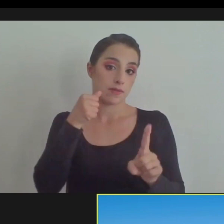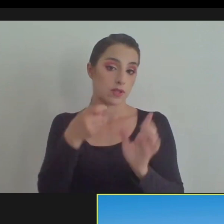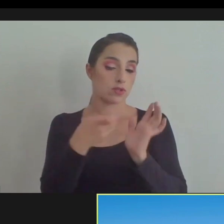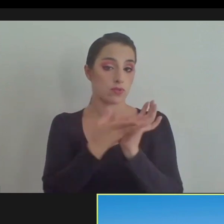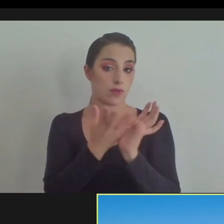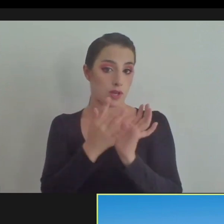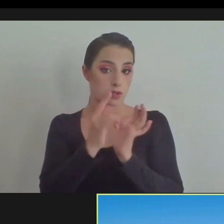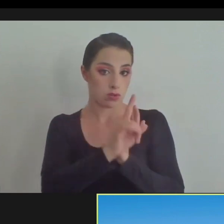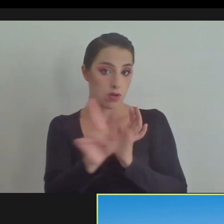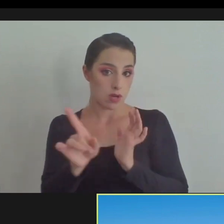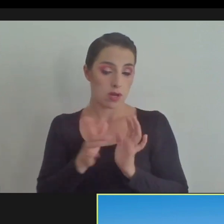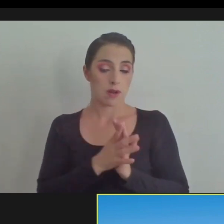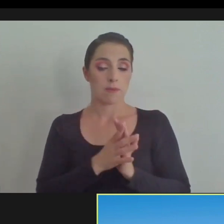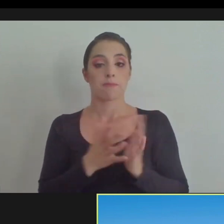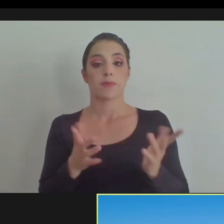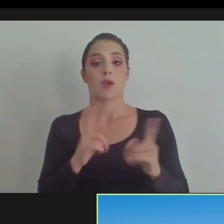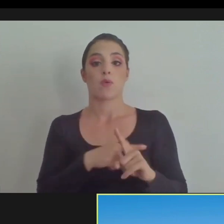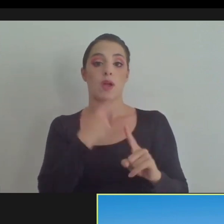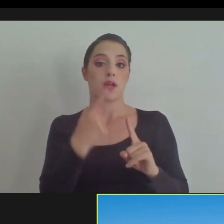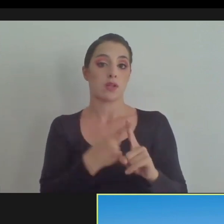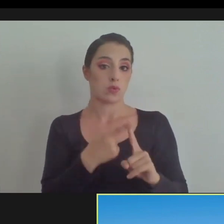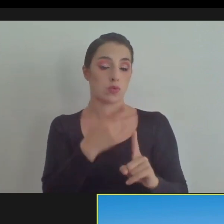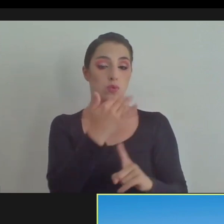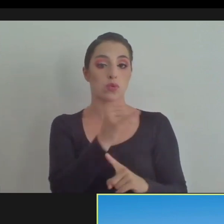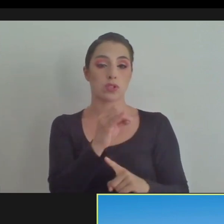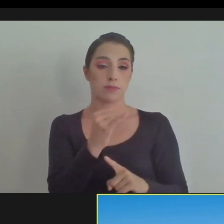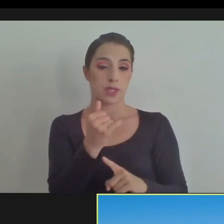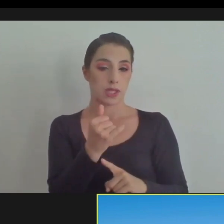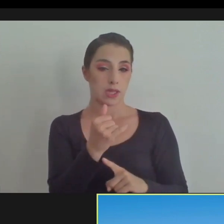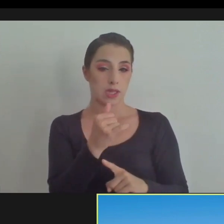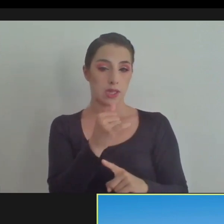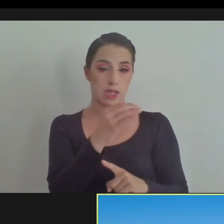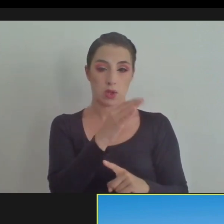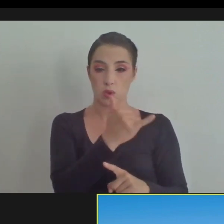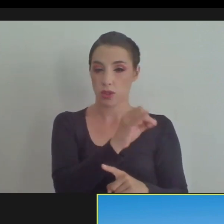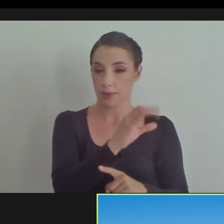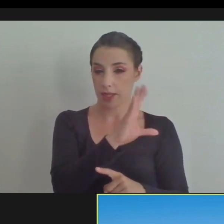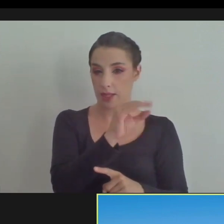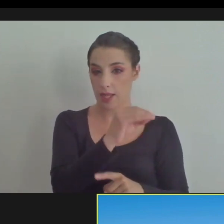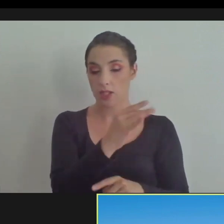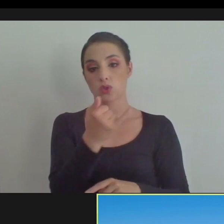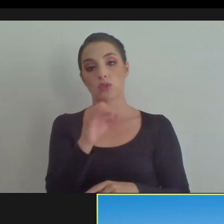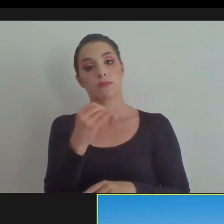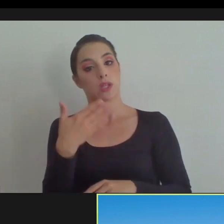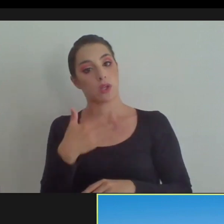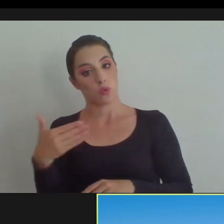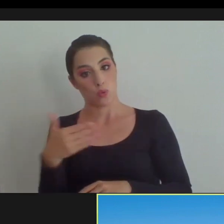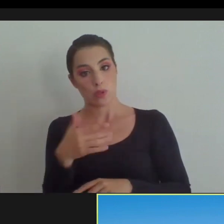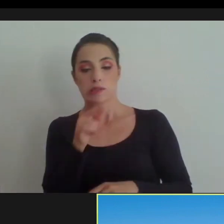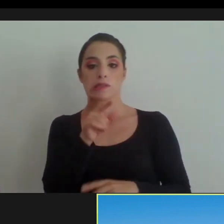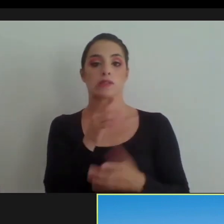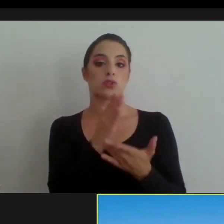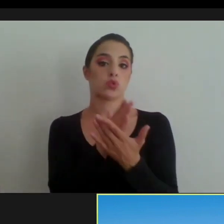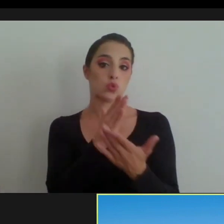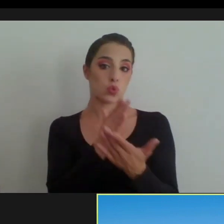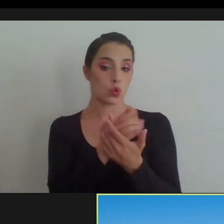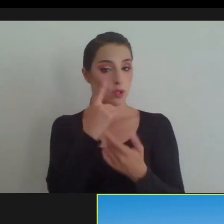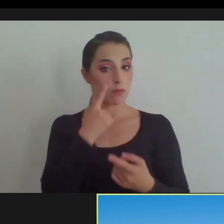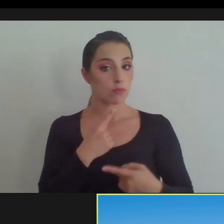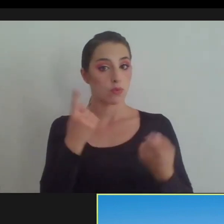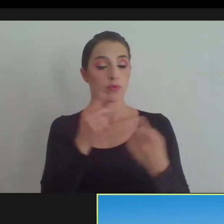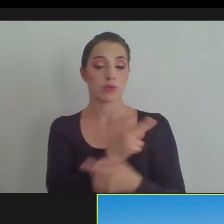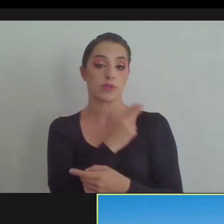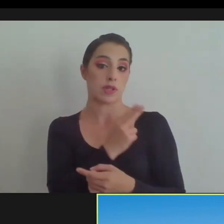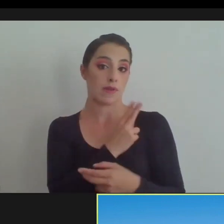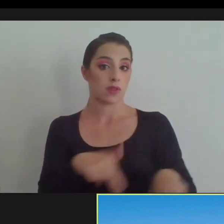nesse sentido. E no início de 2010, 2011, esta escola pública, parte da Universidade Nova de